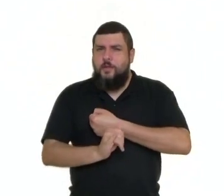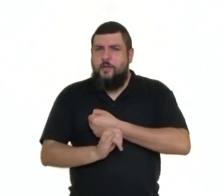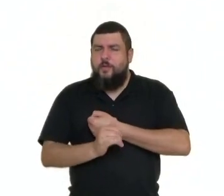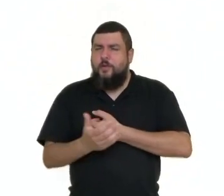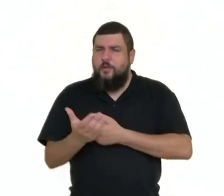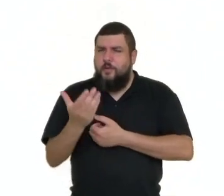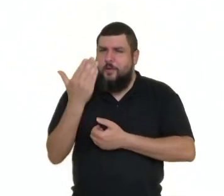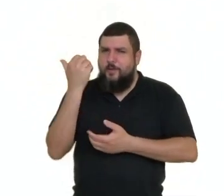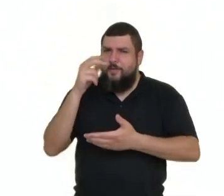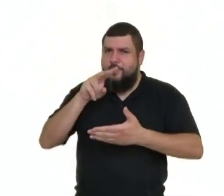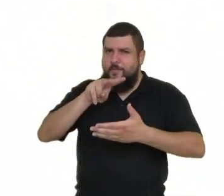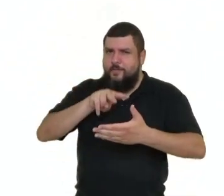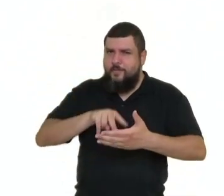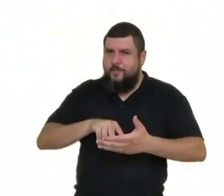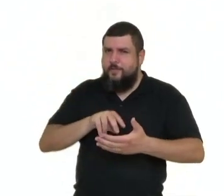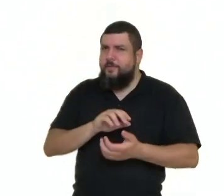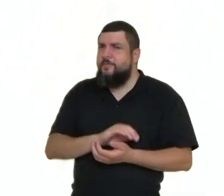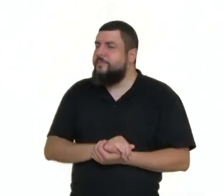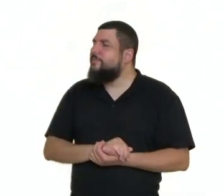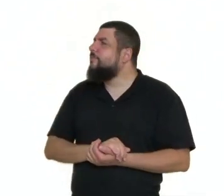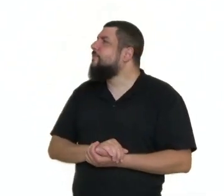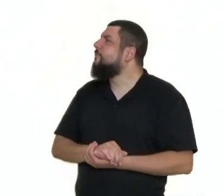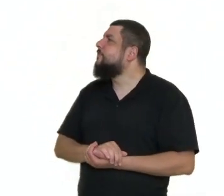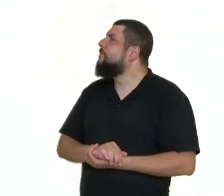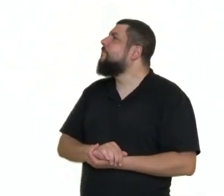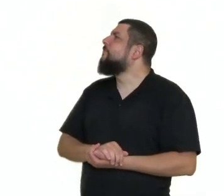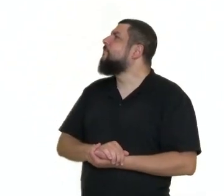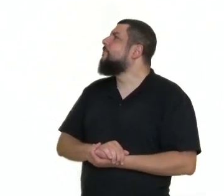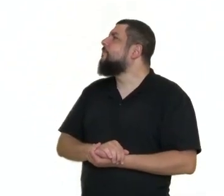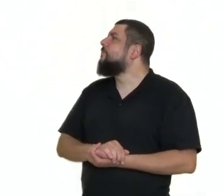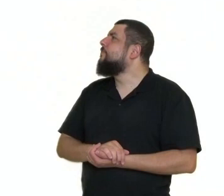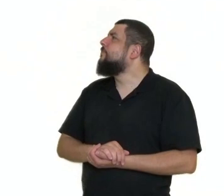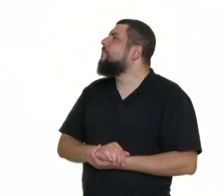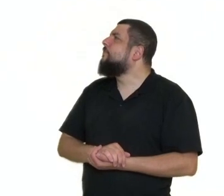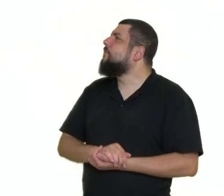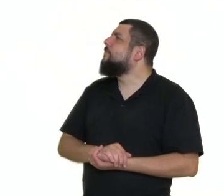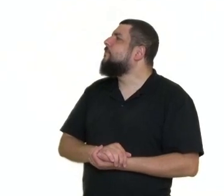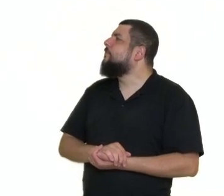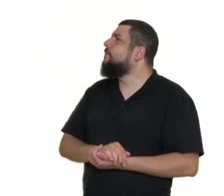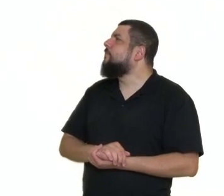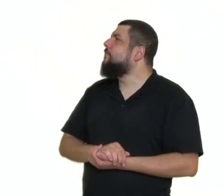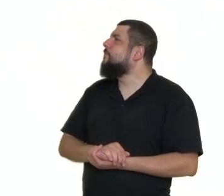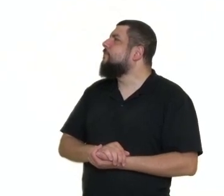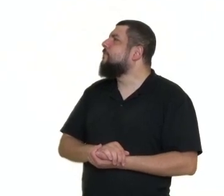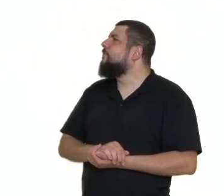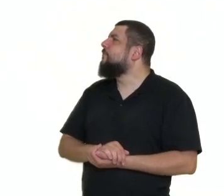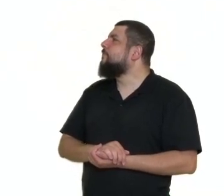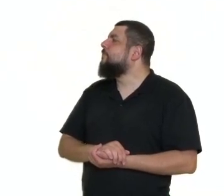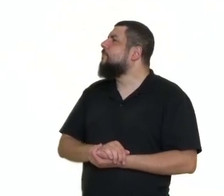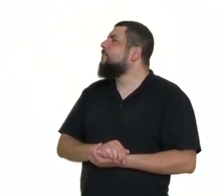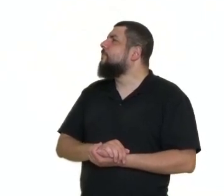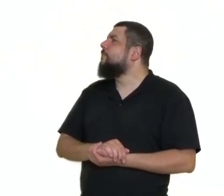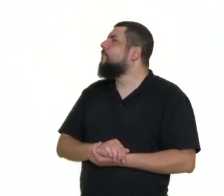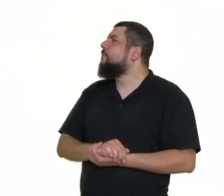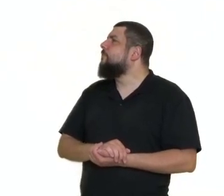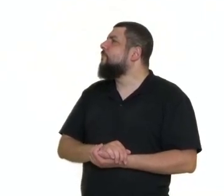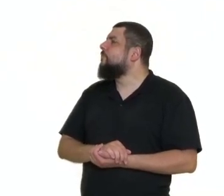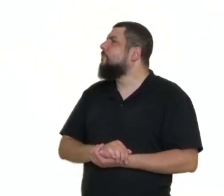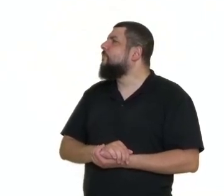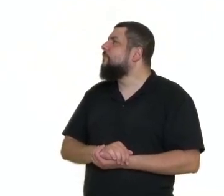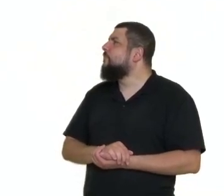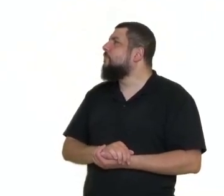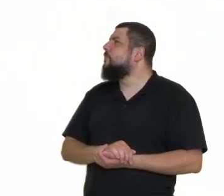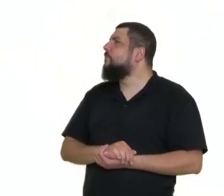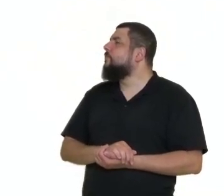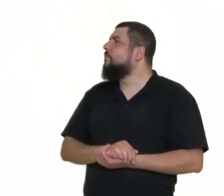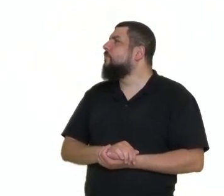maneira. Jogadores de futebol podem ser vítimas de estereotipação. Por exemplo, você pode